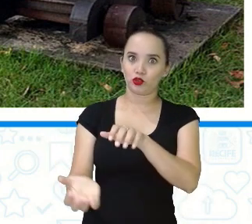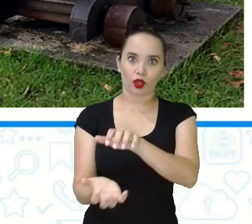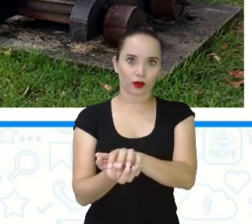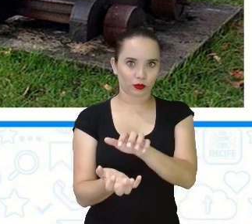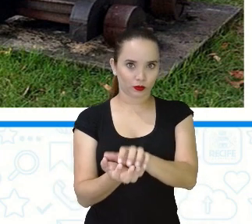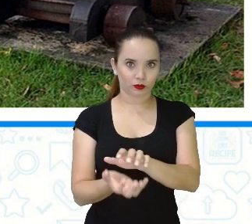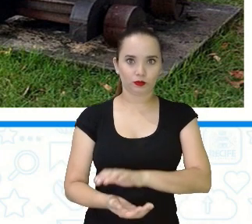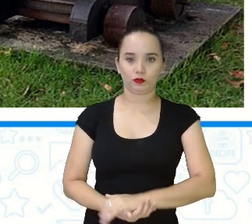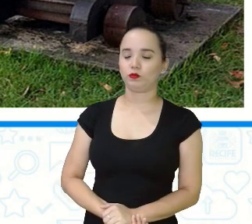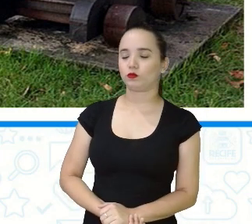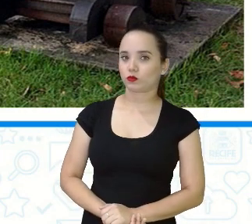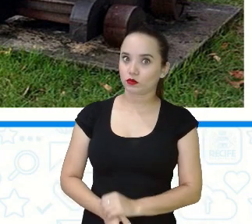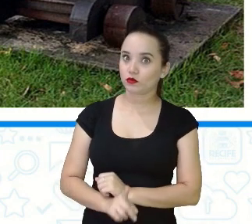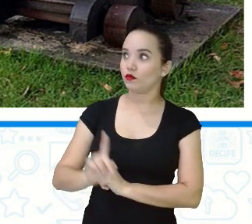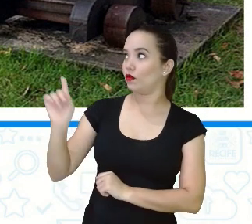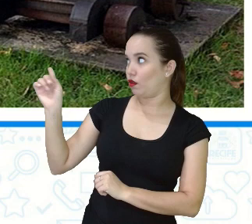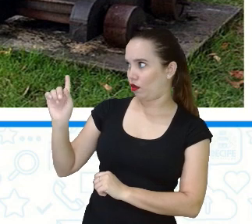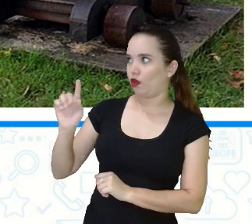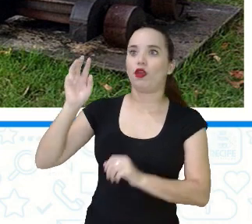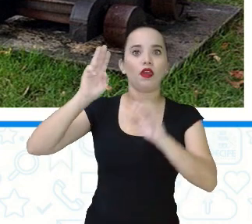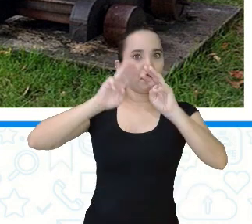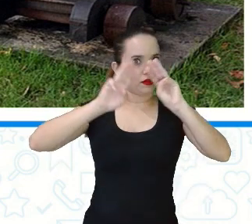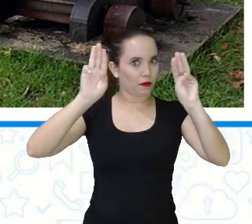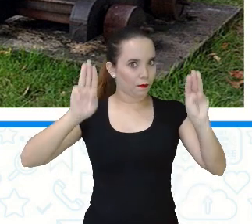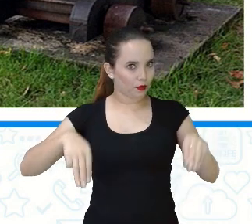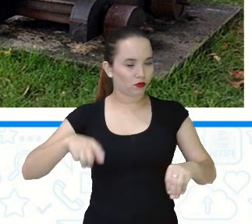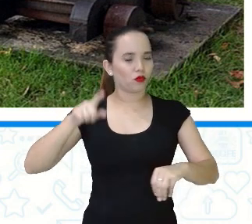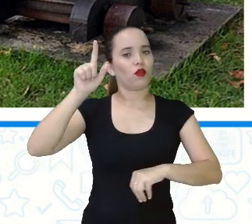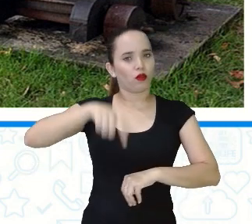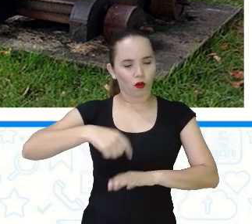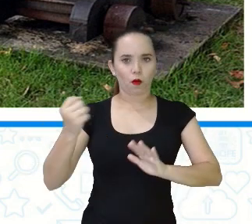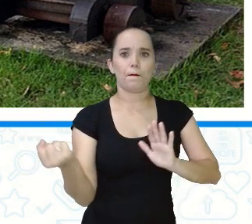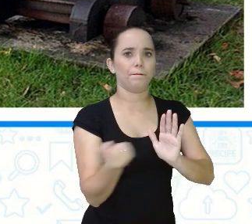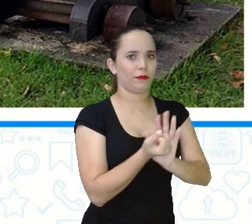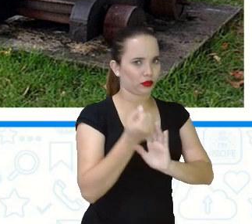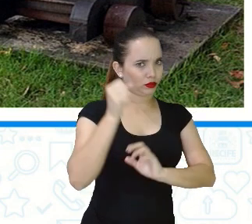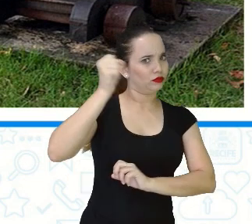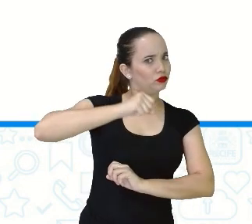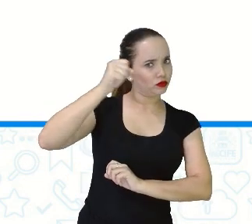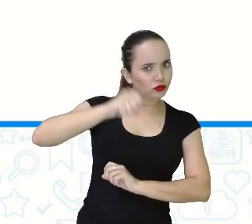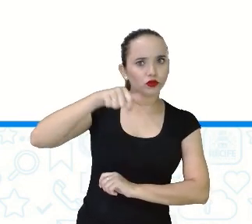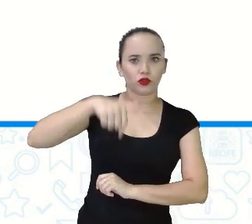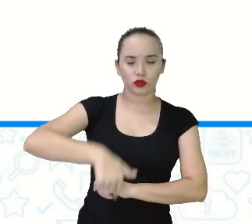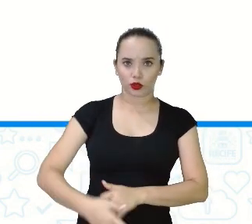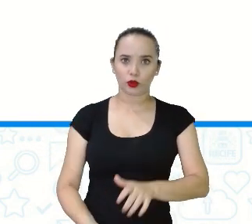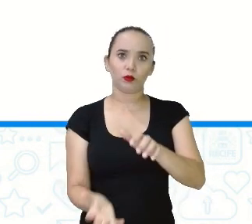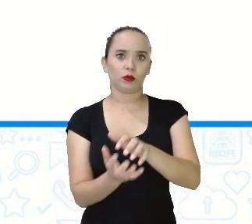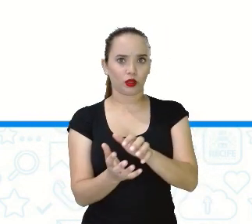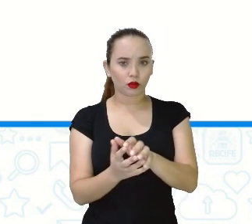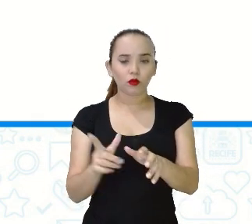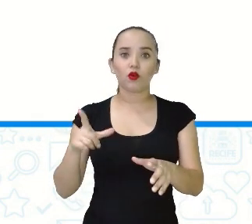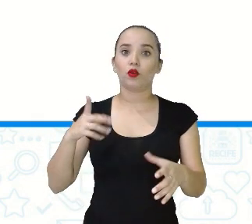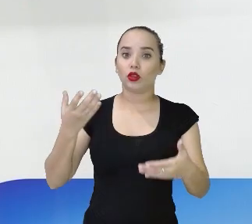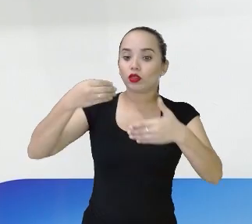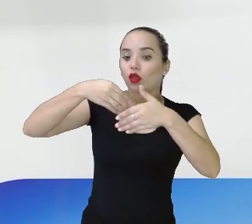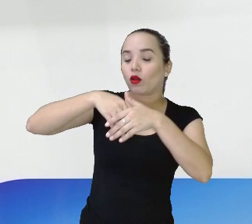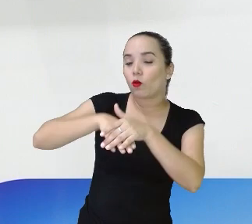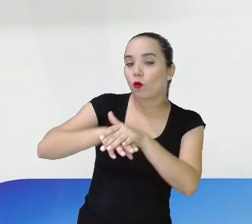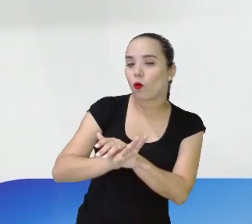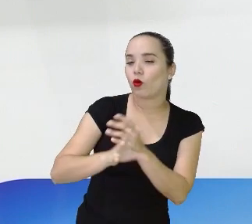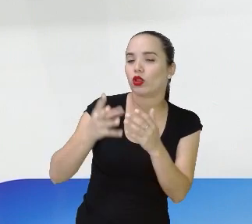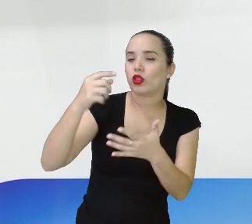museu é um patrimônio de Pernambuco e nele está guardado muitas lembranças, né, do